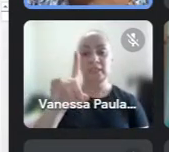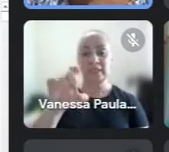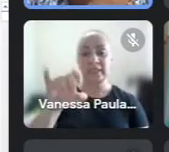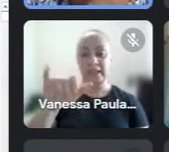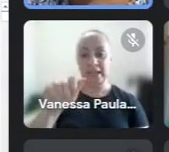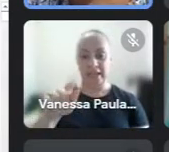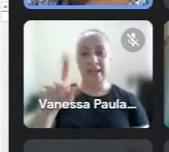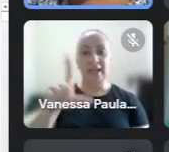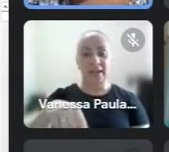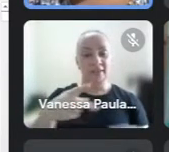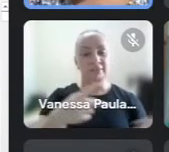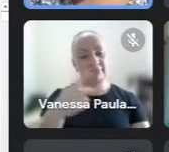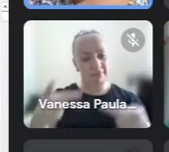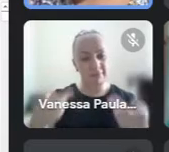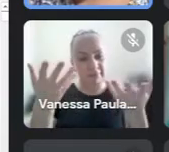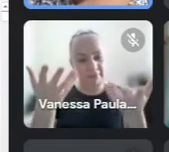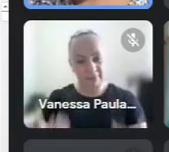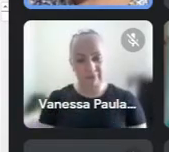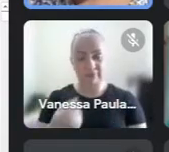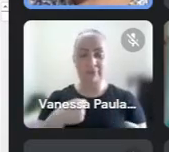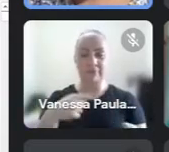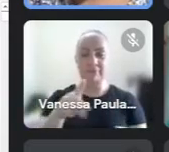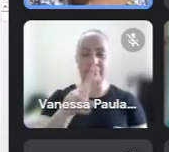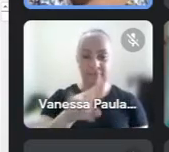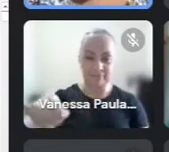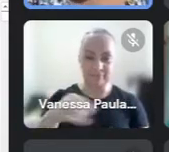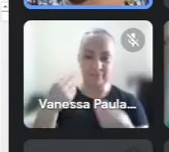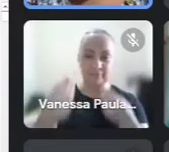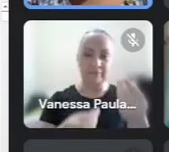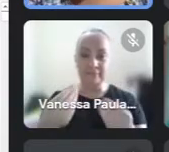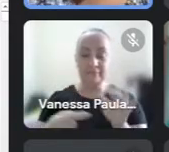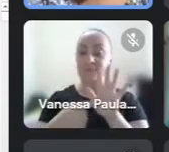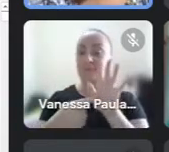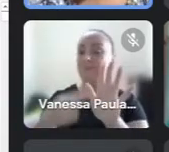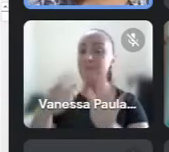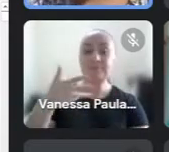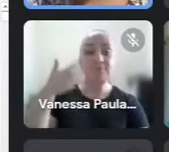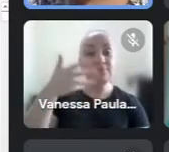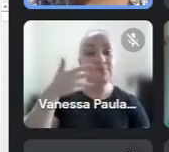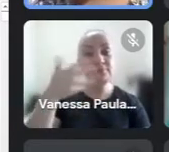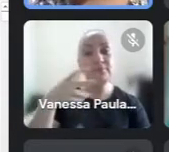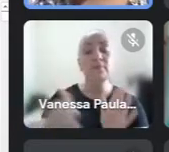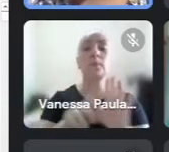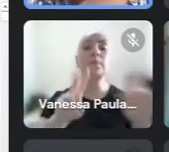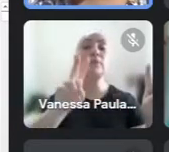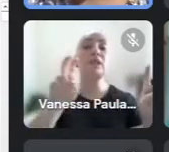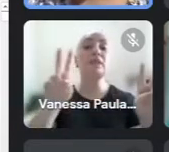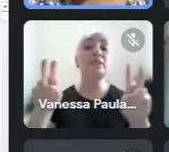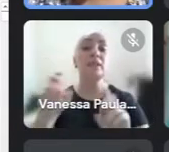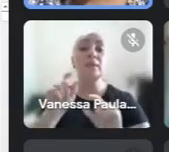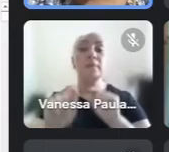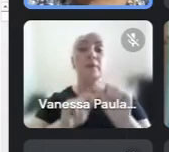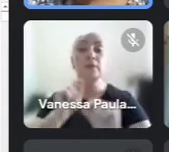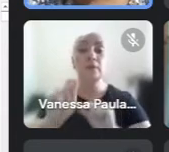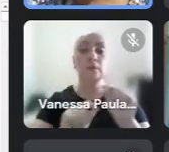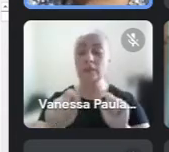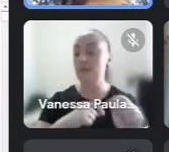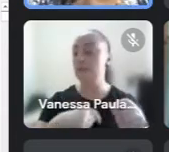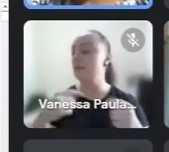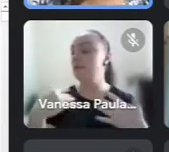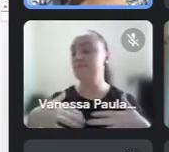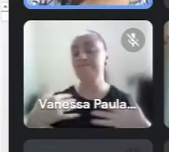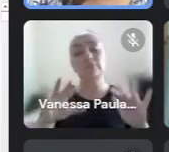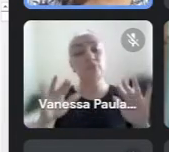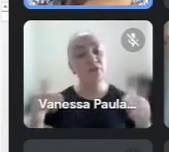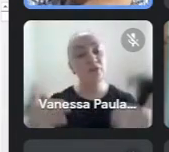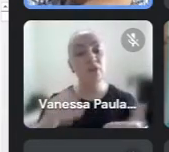aceitou o nosso convite, né, e que vai proferir uma palestra com uma temática bem voltada para aquilo